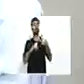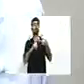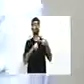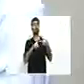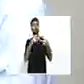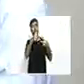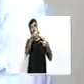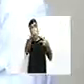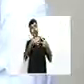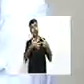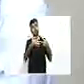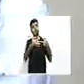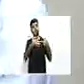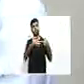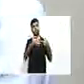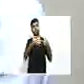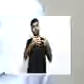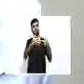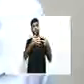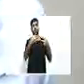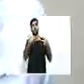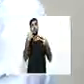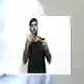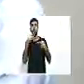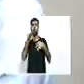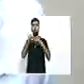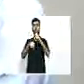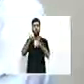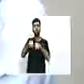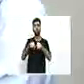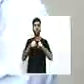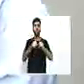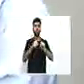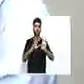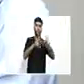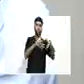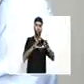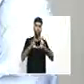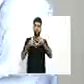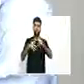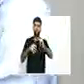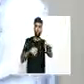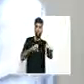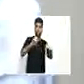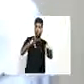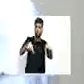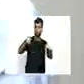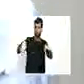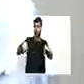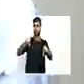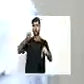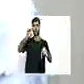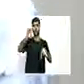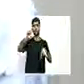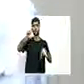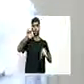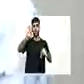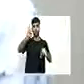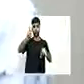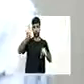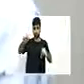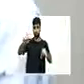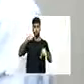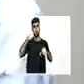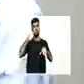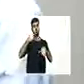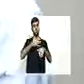Quando o senhor fala da coleta seletiva E aí eu eu me sinto à vontade discutir esse